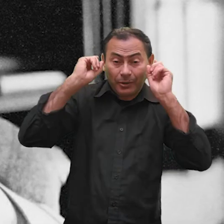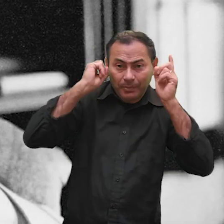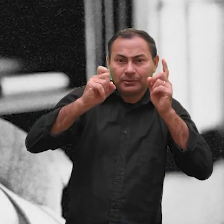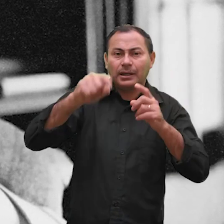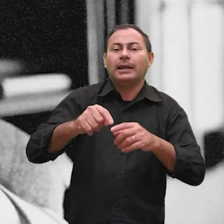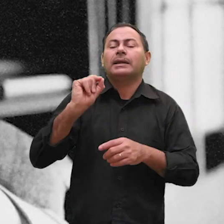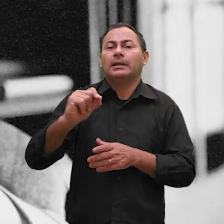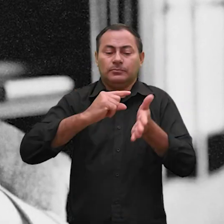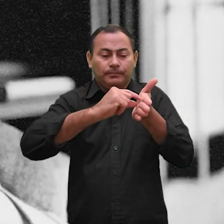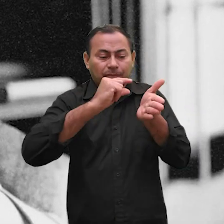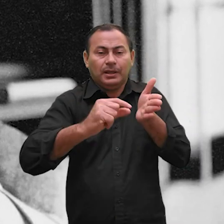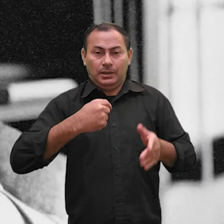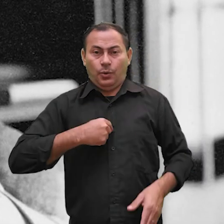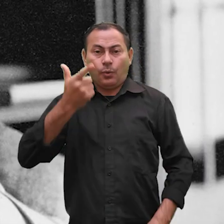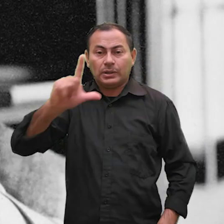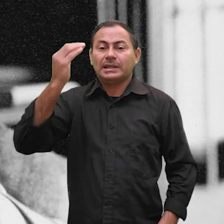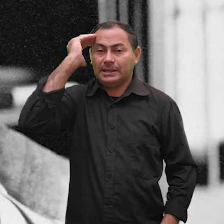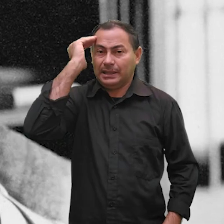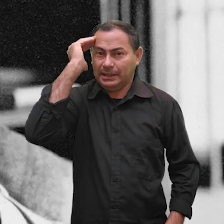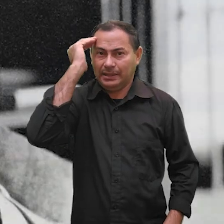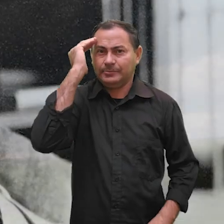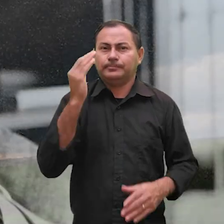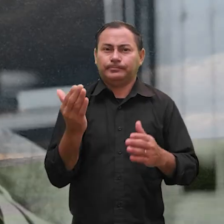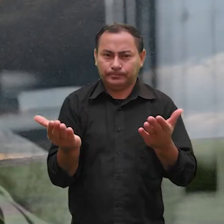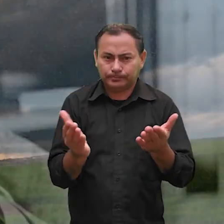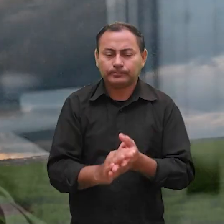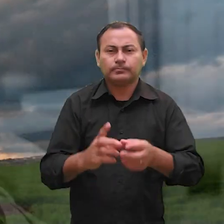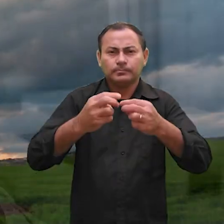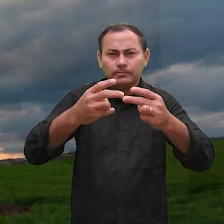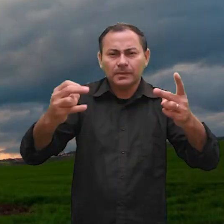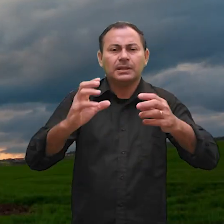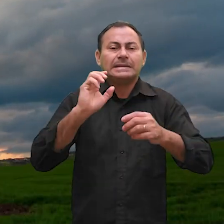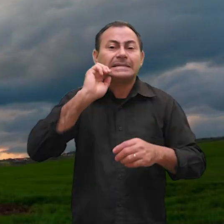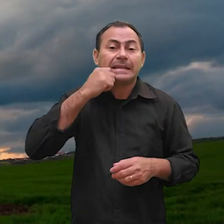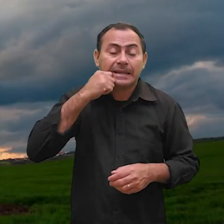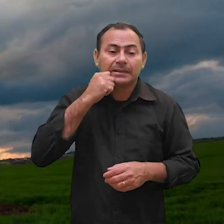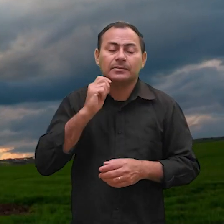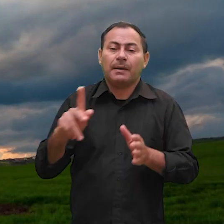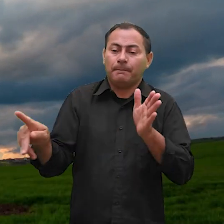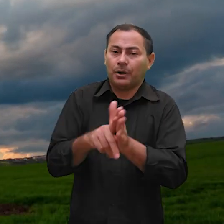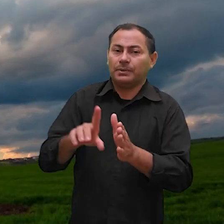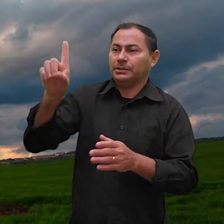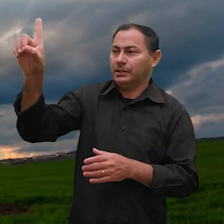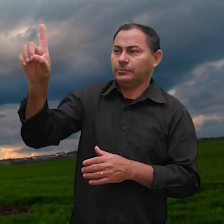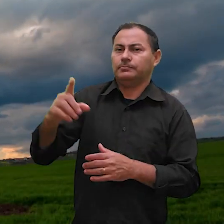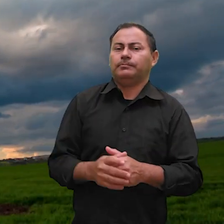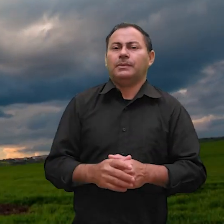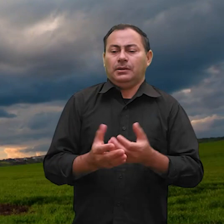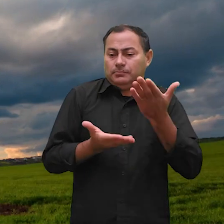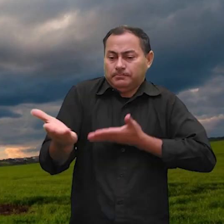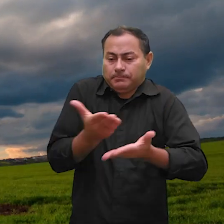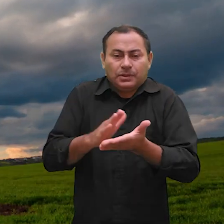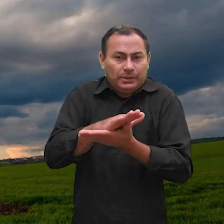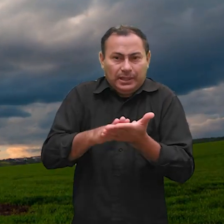que me preocupam são aqueles que eu consigo entender. Há coisas secretas que pertencem a Deus.